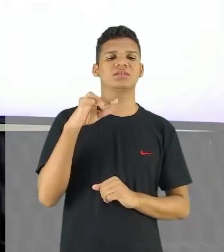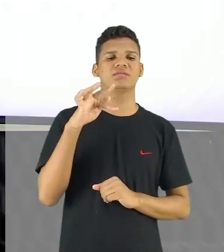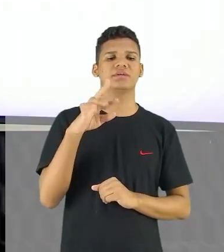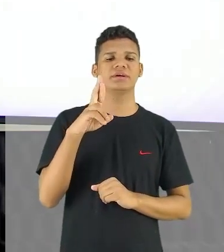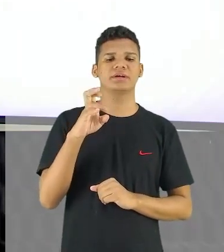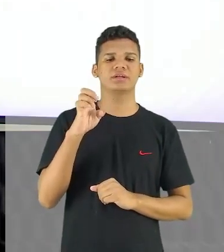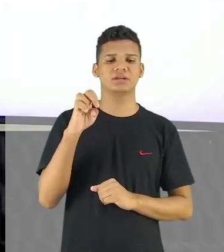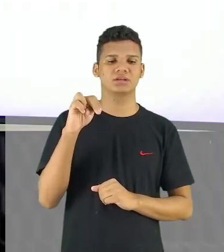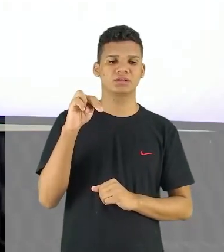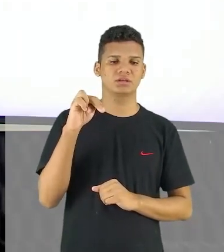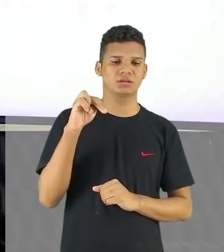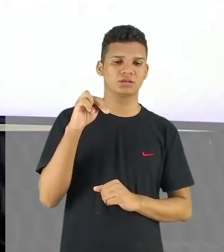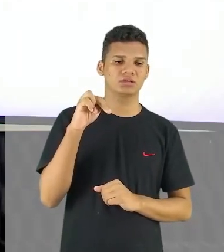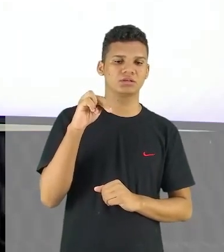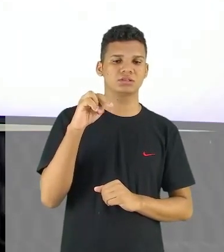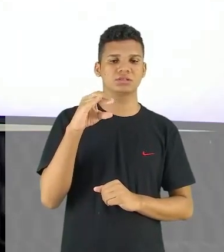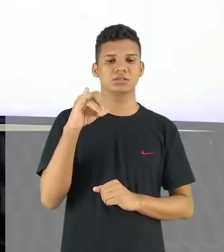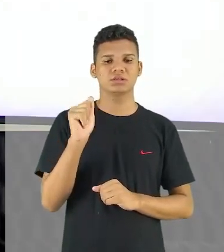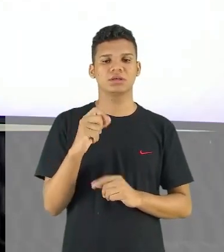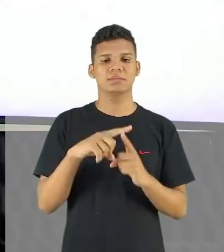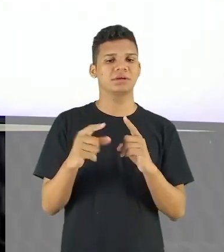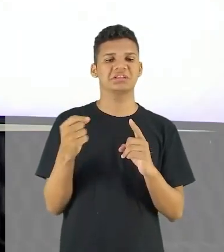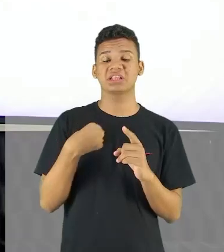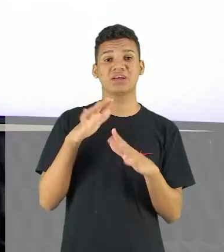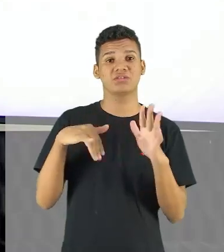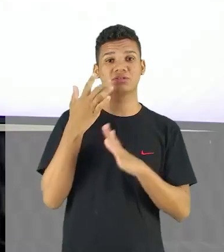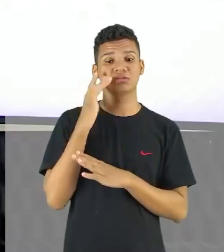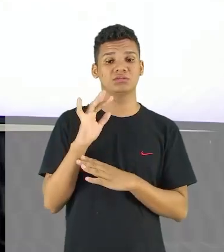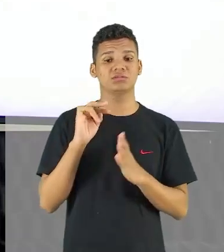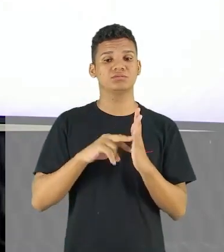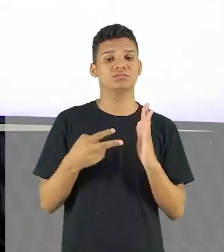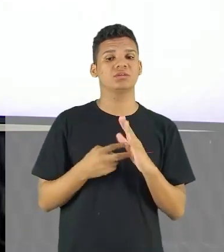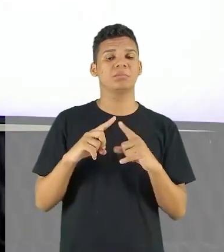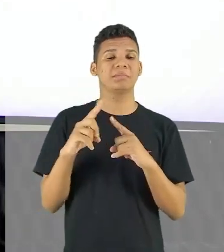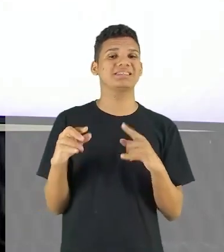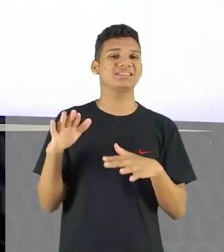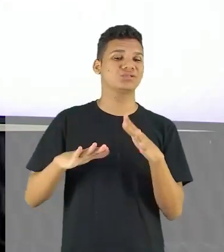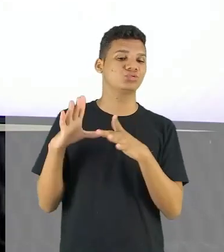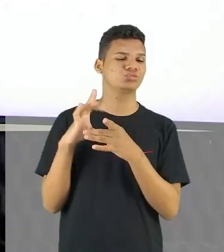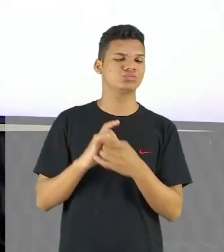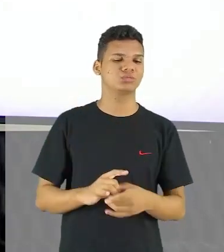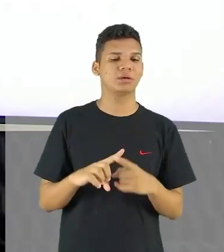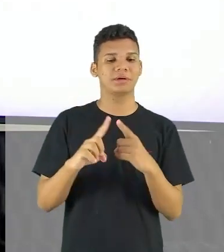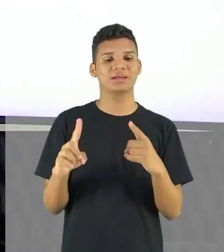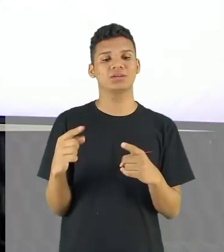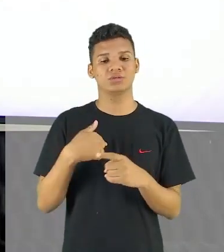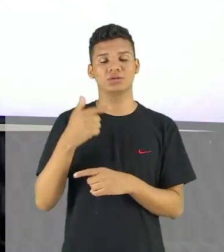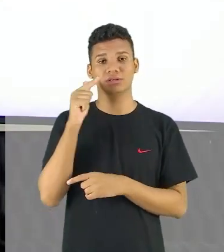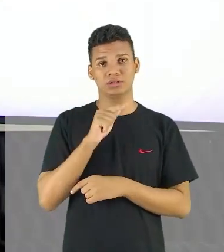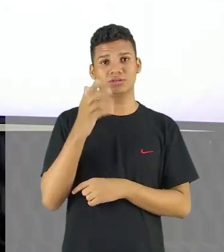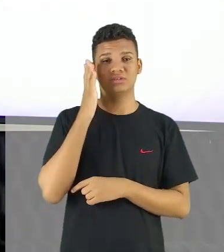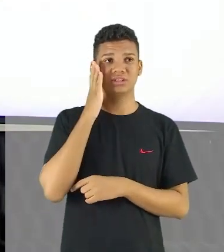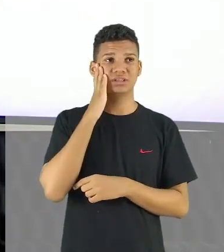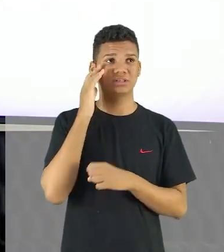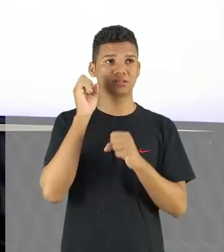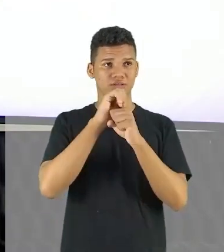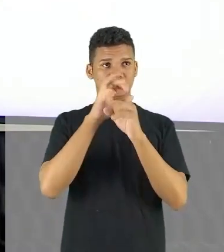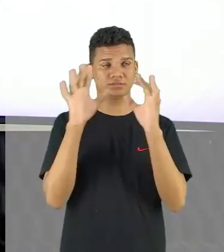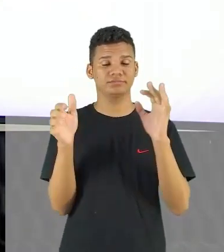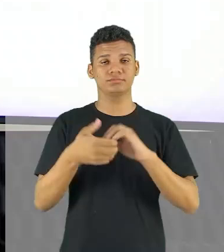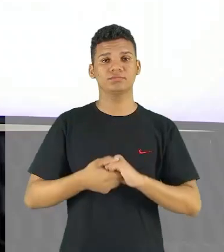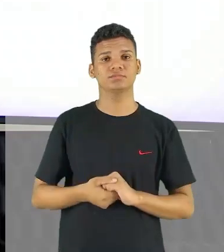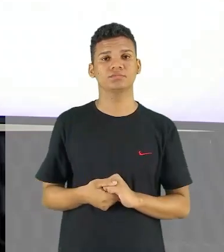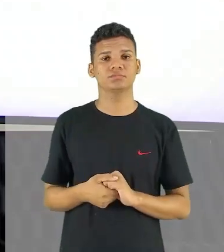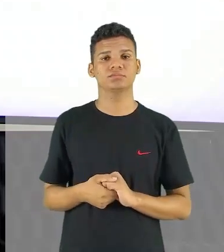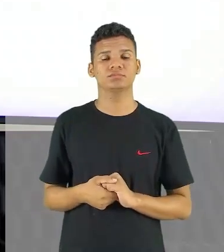É a dedução. Eu posso até não saber o significado da palavra, mas pelo contexto eu consigo entender, tá?